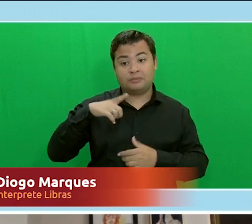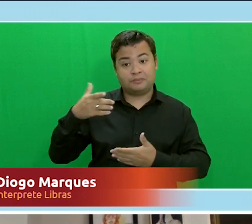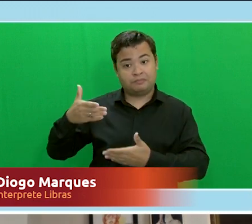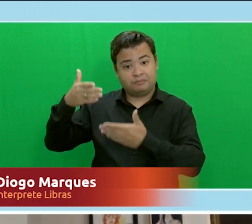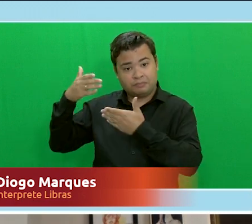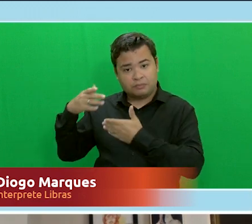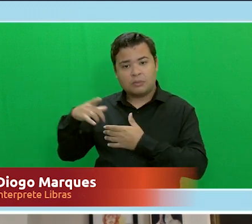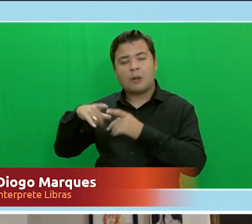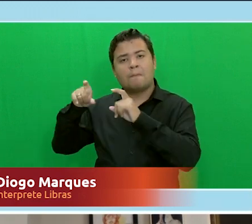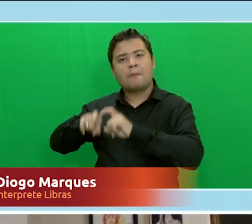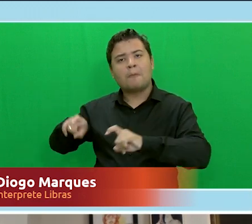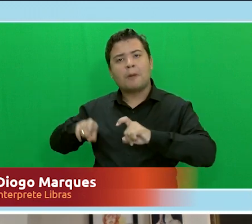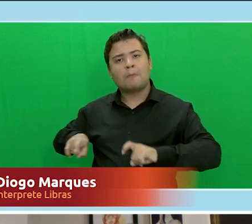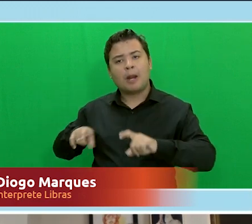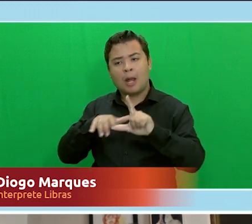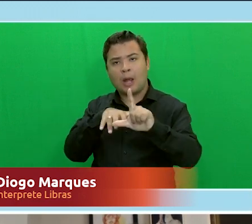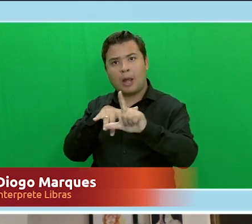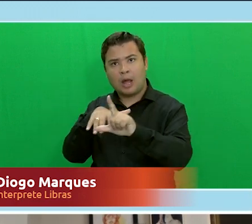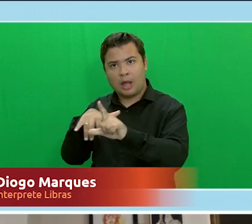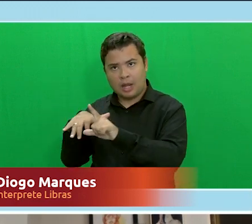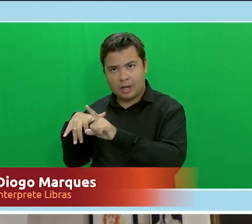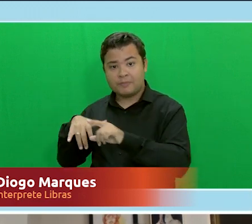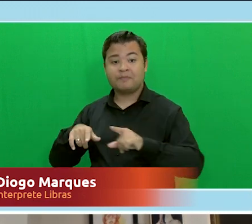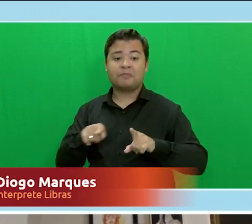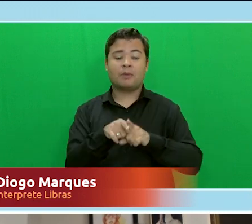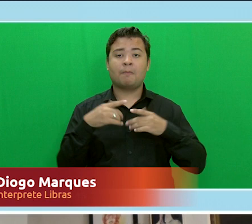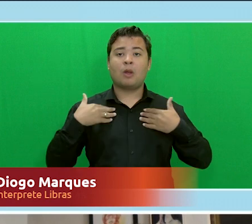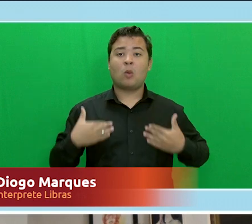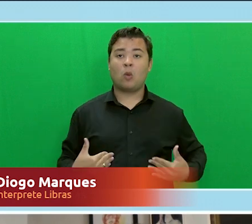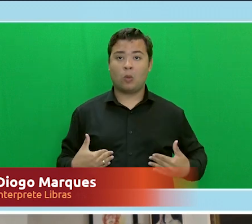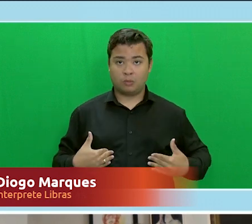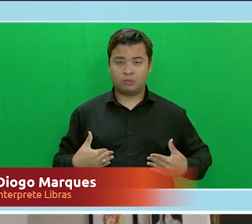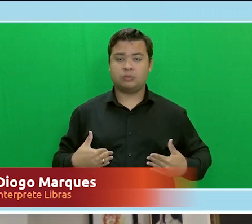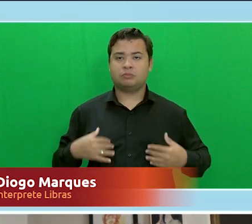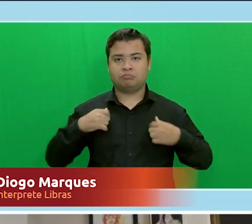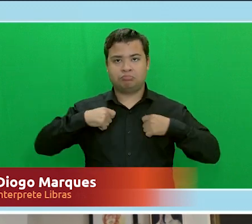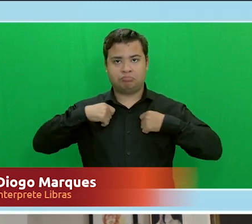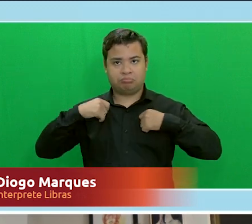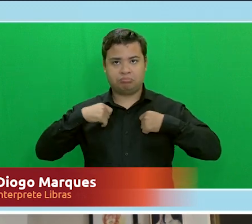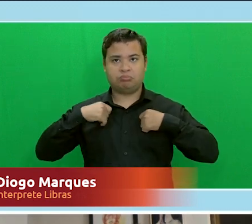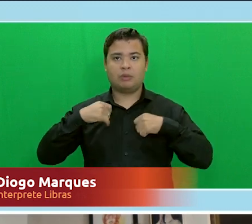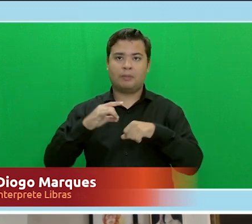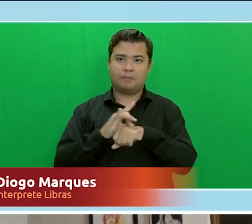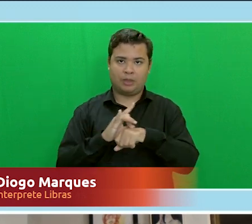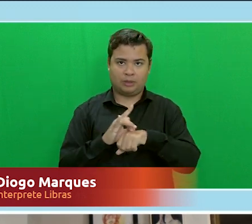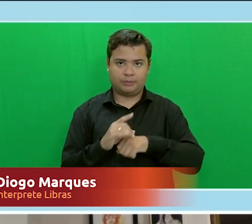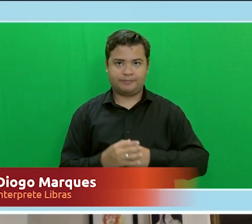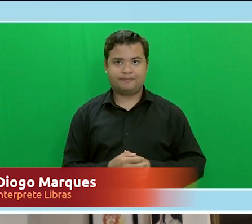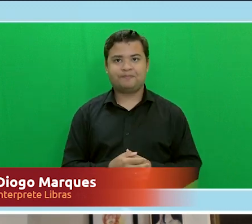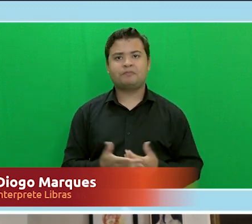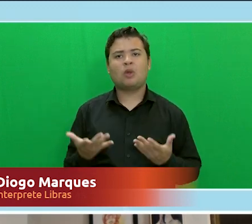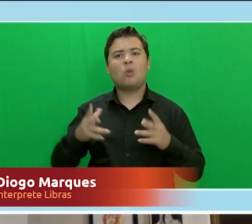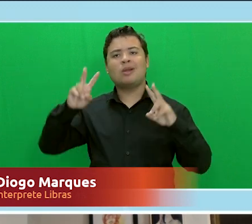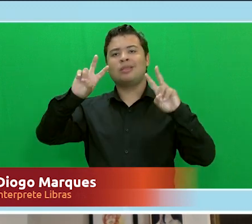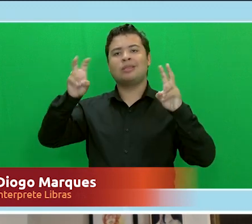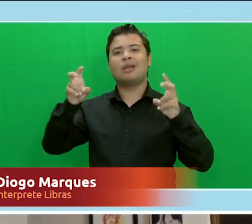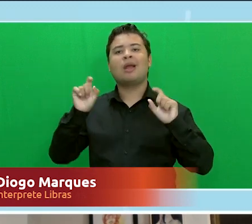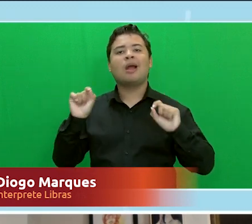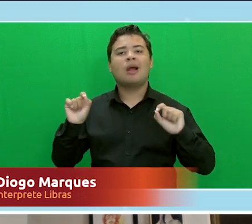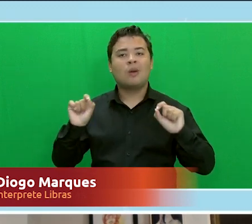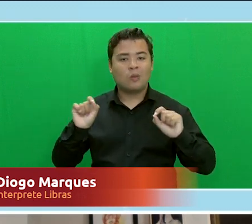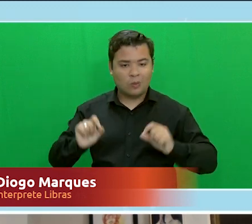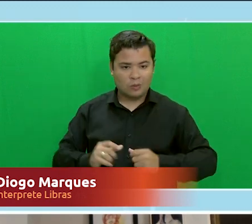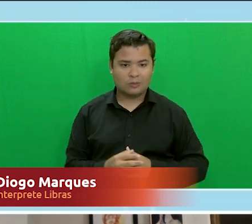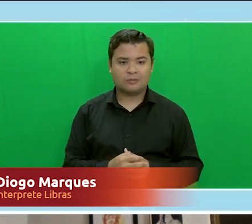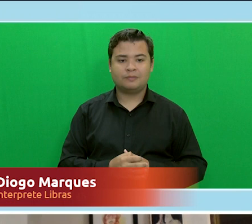e atrás de mim alguns computadores. Estou vestindo uma roupa preta. Bom, e nosso tema de